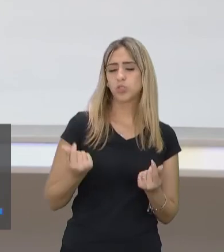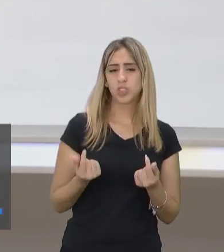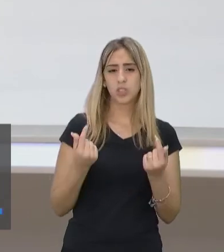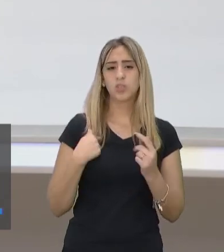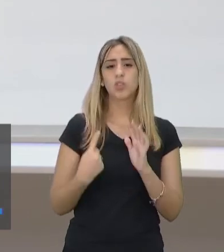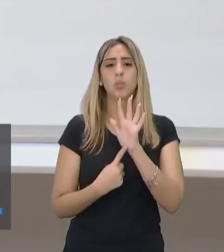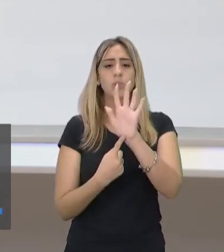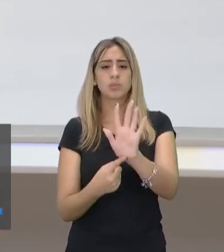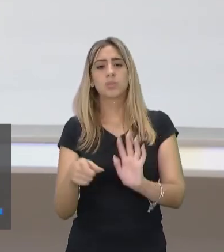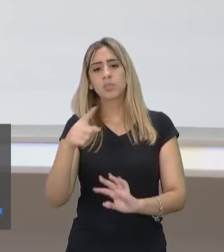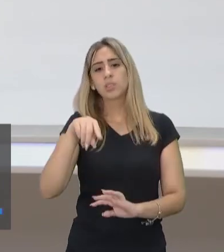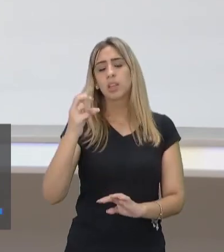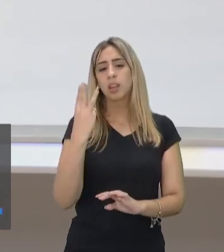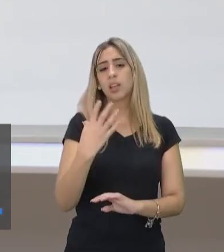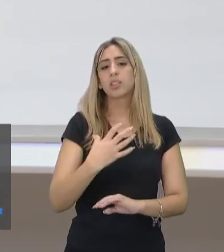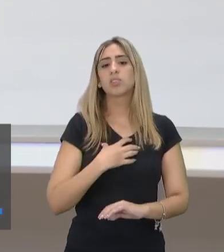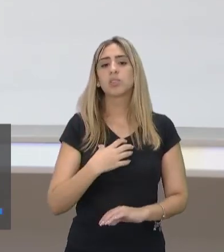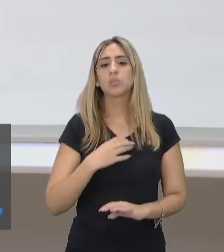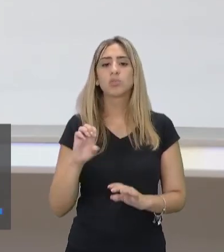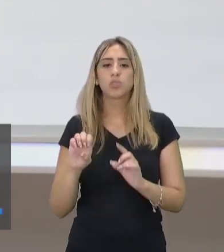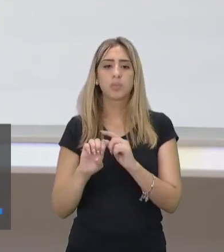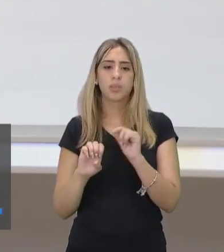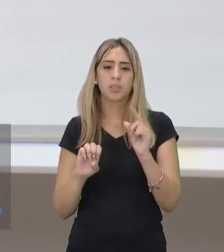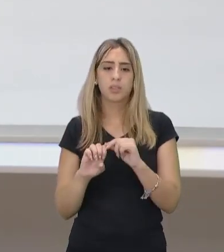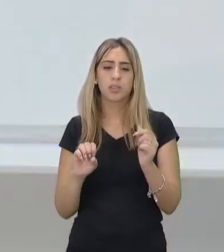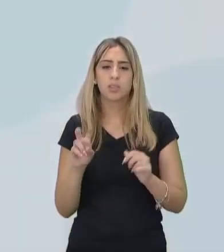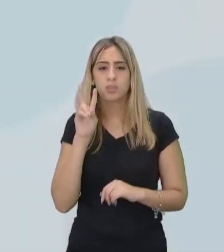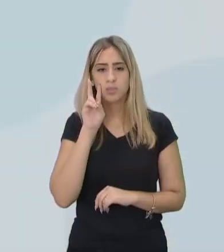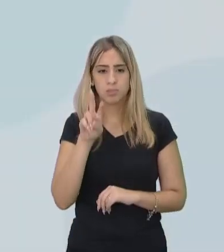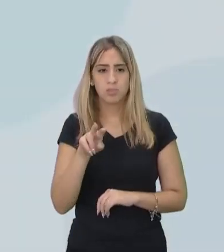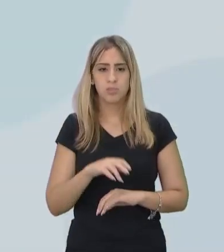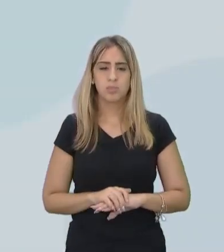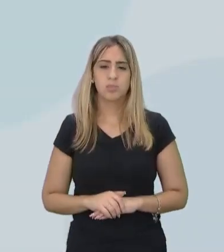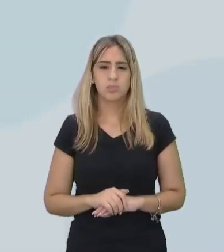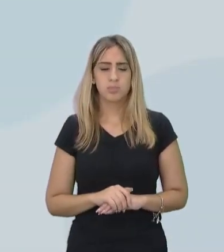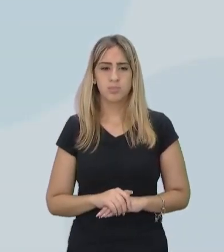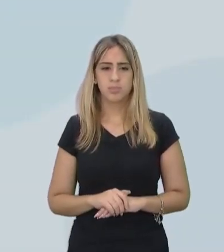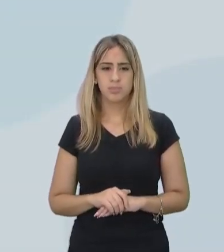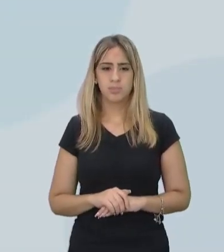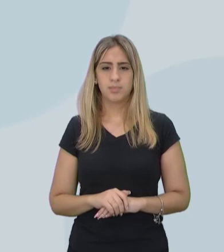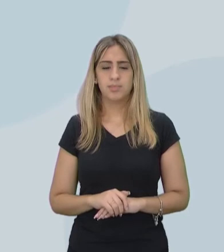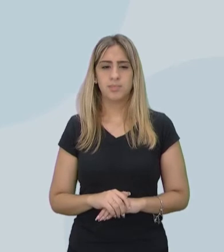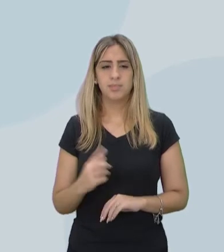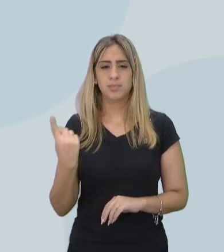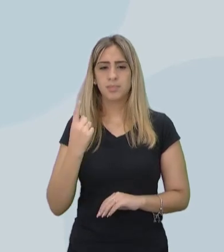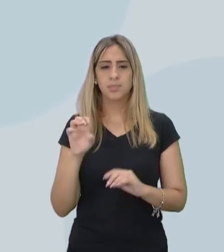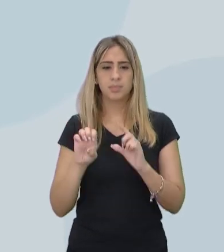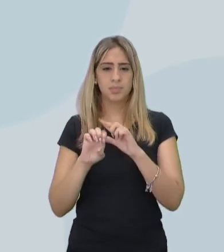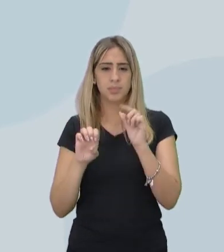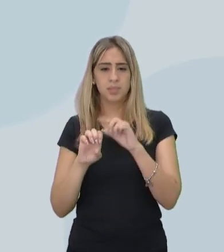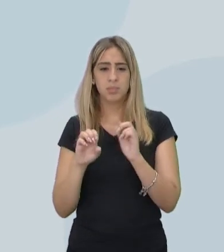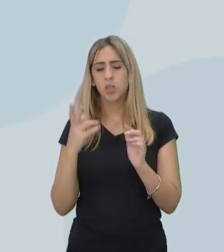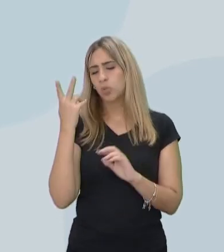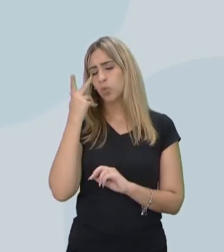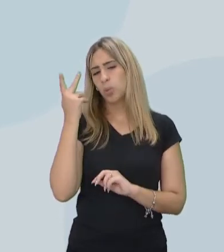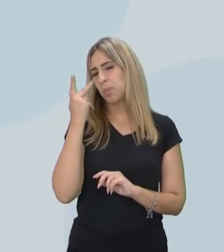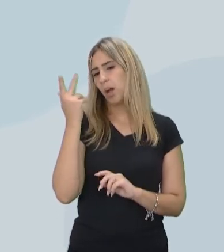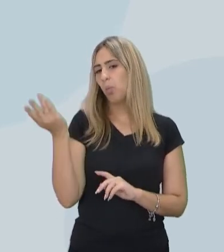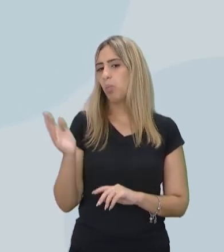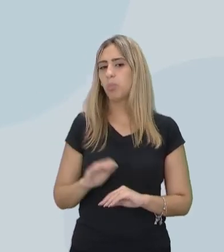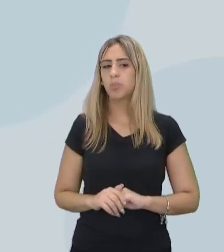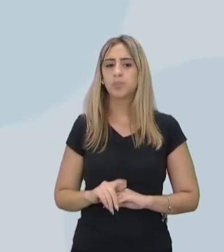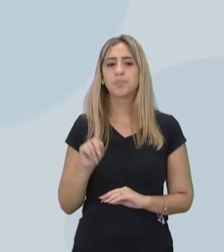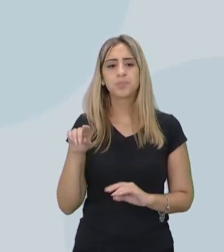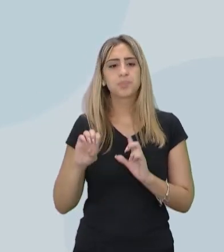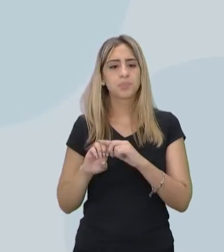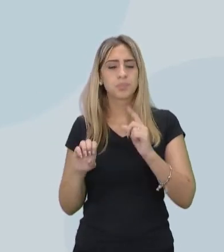vou mostrar para vocês 3 tipos de empreendimento. De olho na tela aí. A primeira delas é o empreendimento clássico, né? Que é